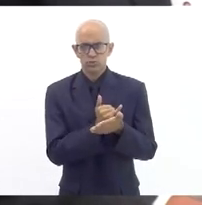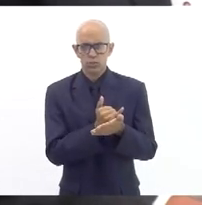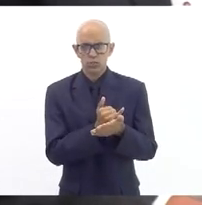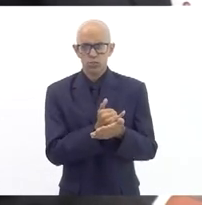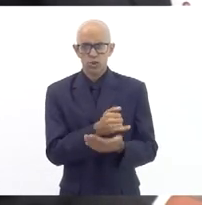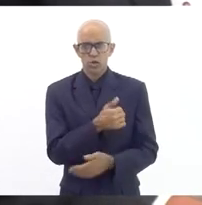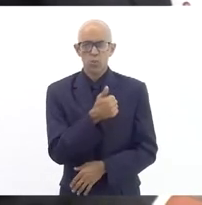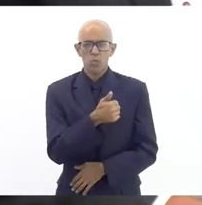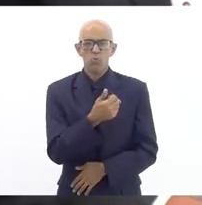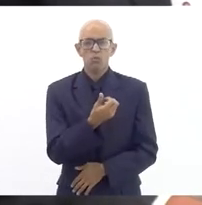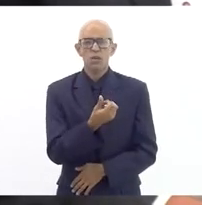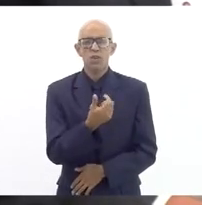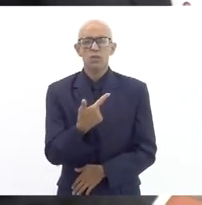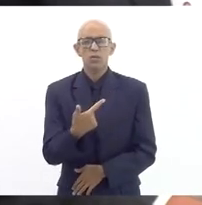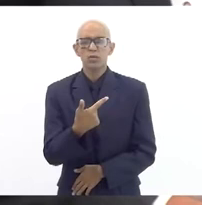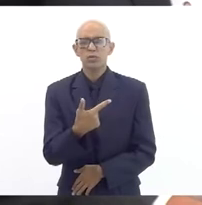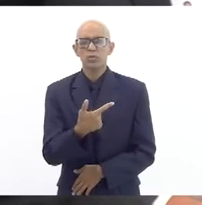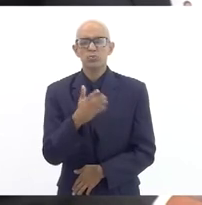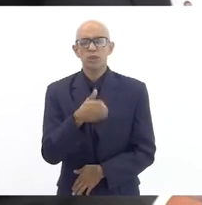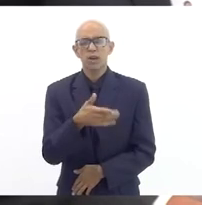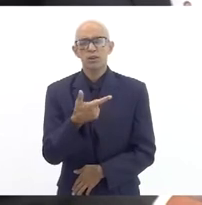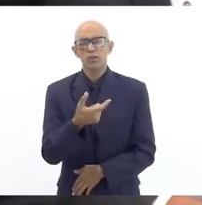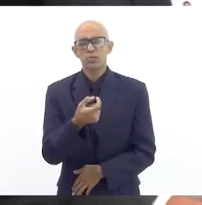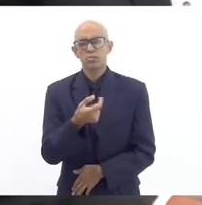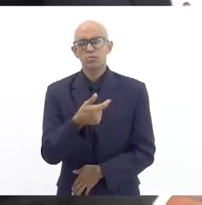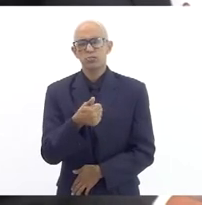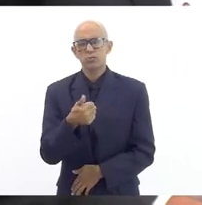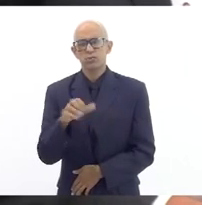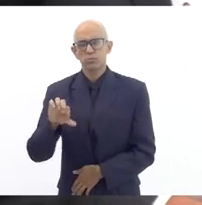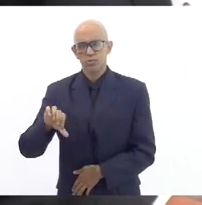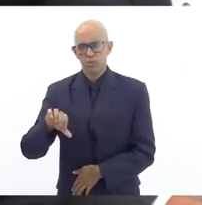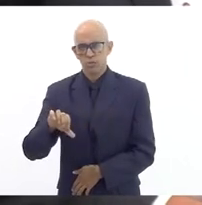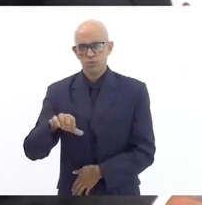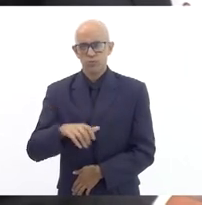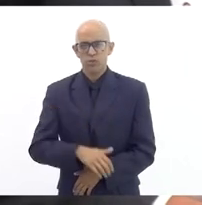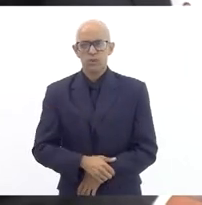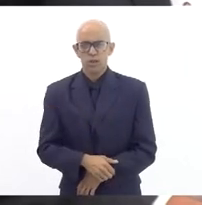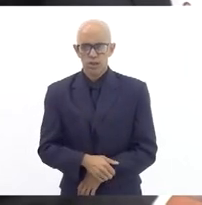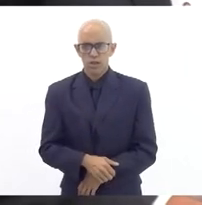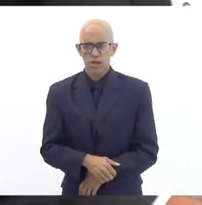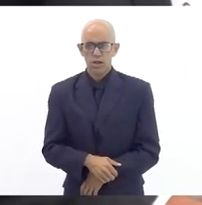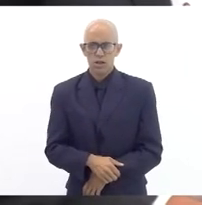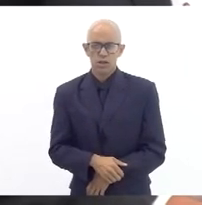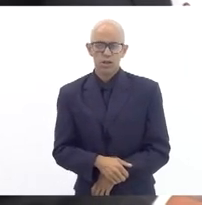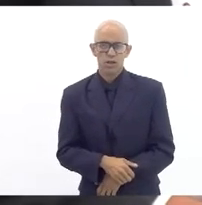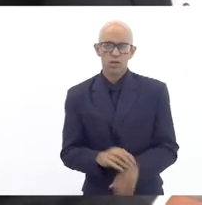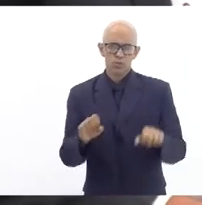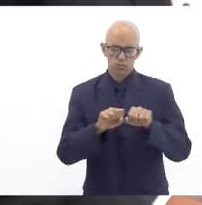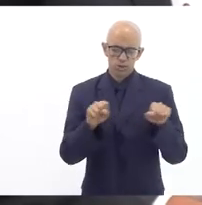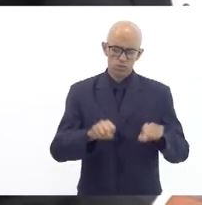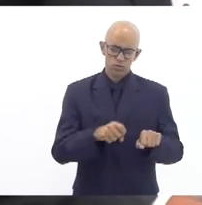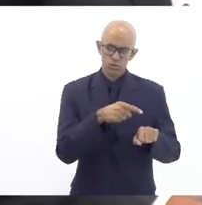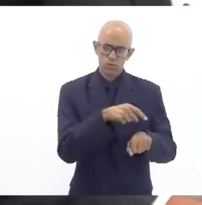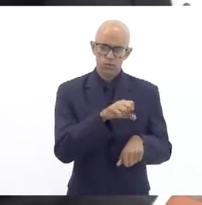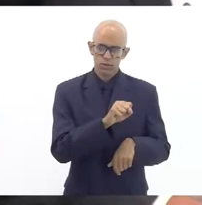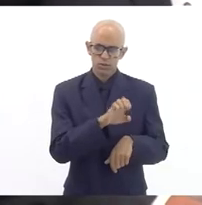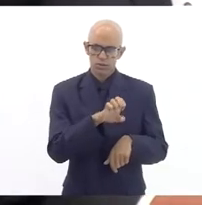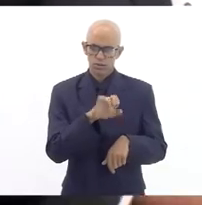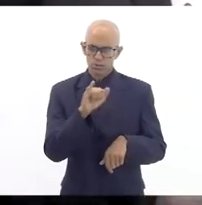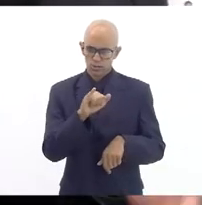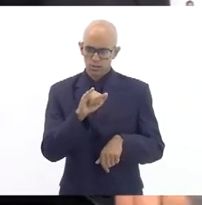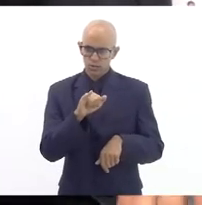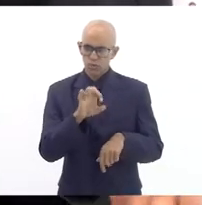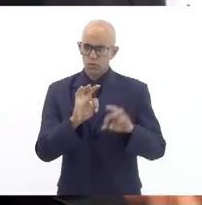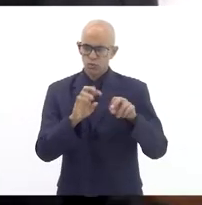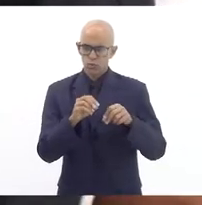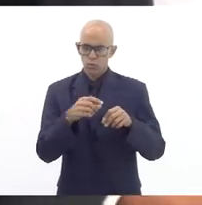20? 162 de 19, processo SEI, é público. Todos os nossos processos são